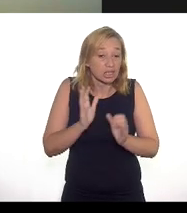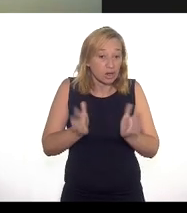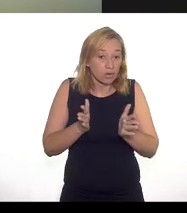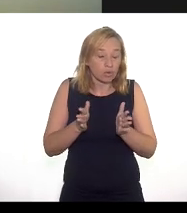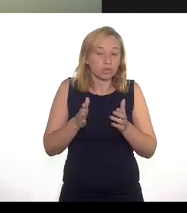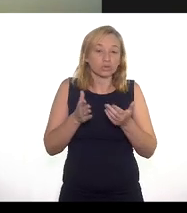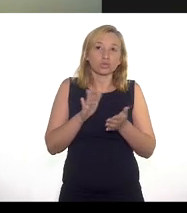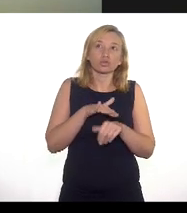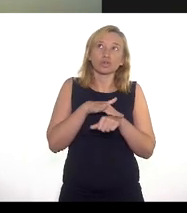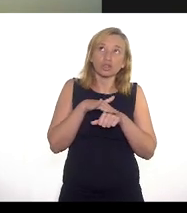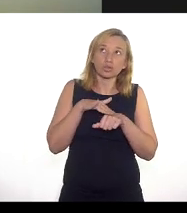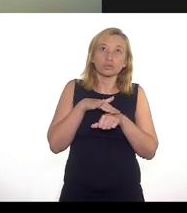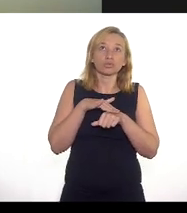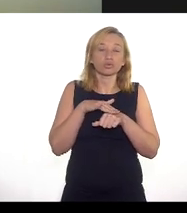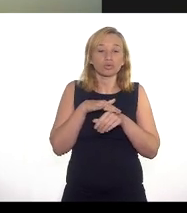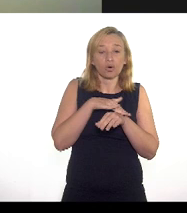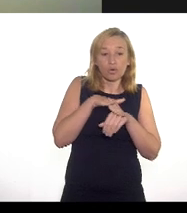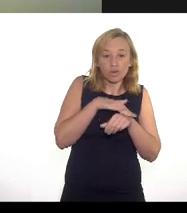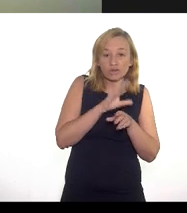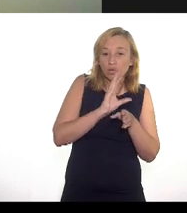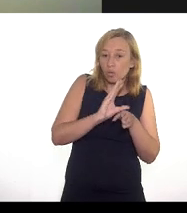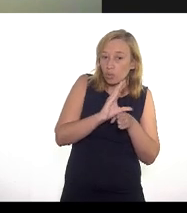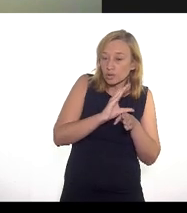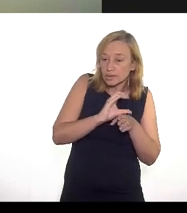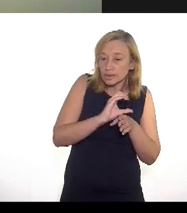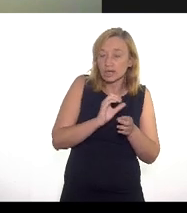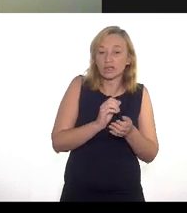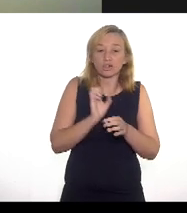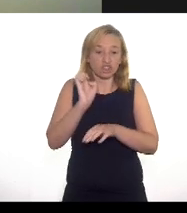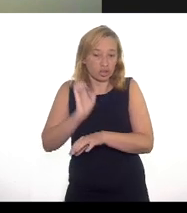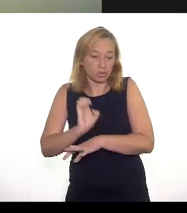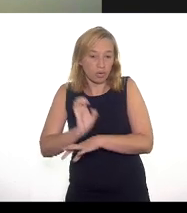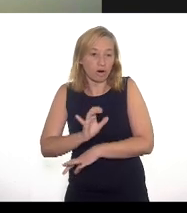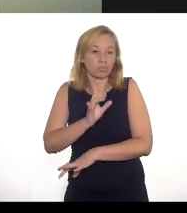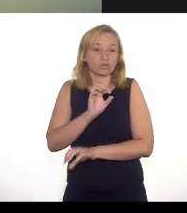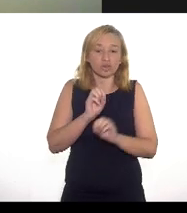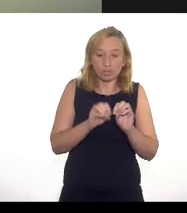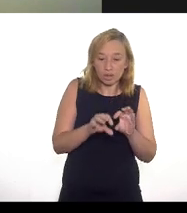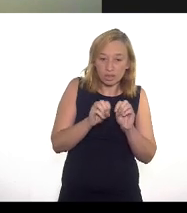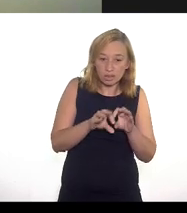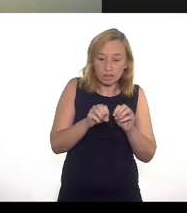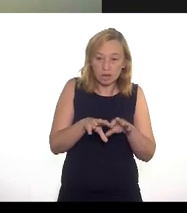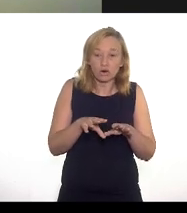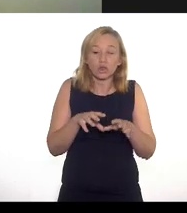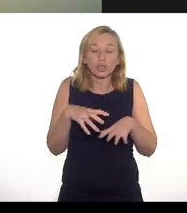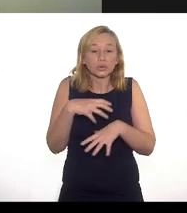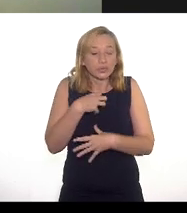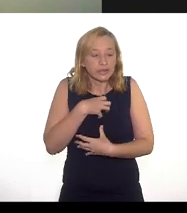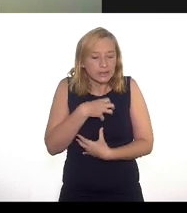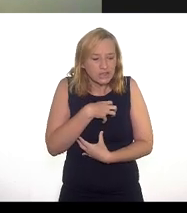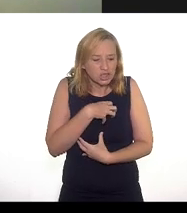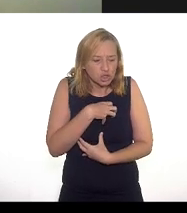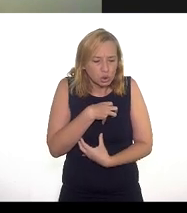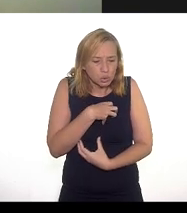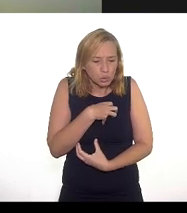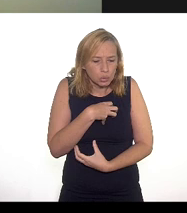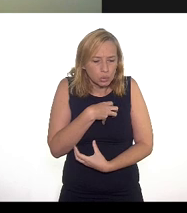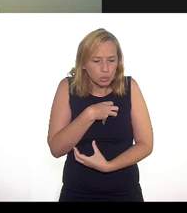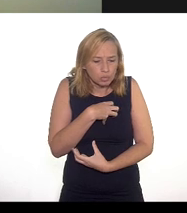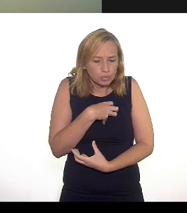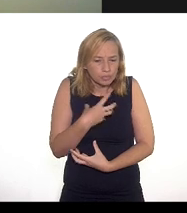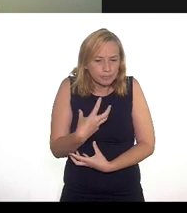uma consulta ao Conselho Estadual de Educação, no sentido